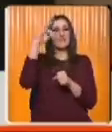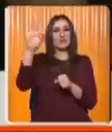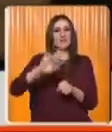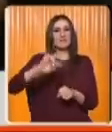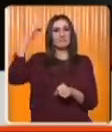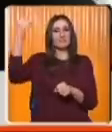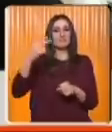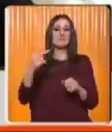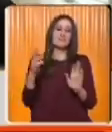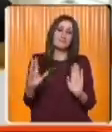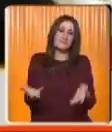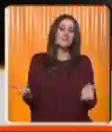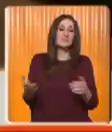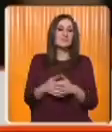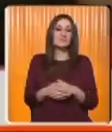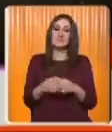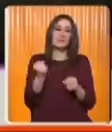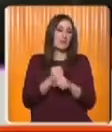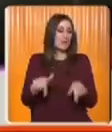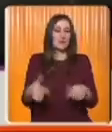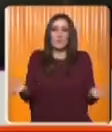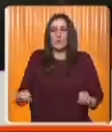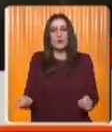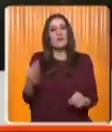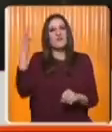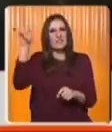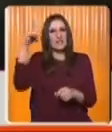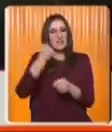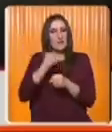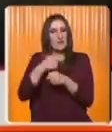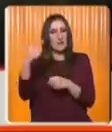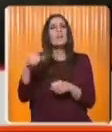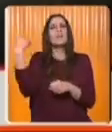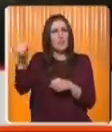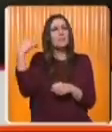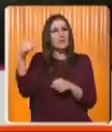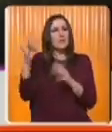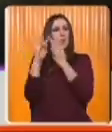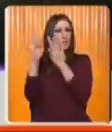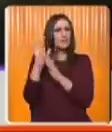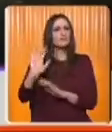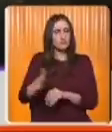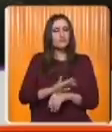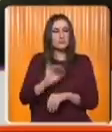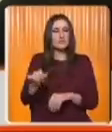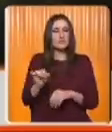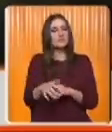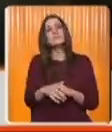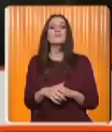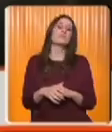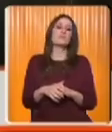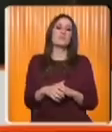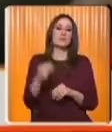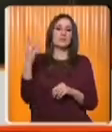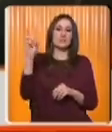cima. Mas vai ter que ser, não é? Tem que ser, não há trabalho cá. E em França acha que tem trabalho ou já tem algum contacto lá? Não, tem. Ele está...